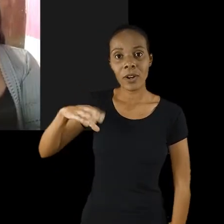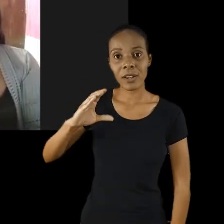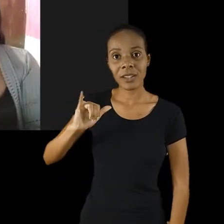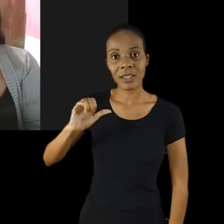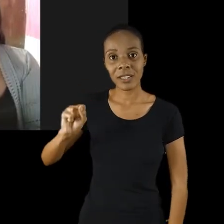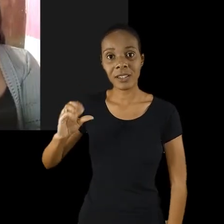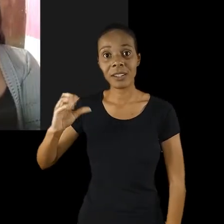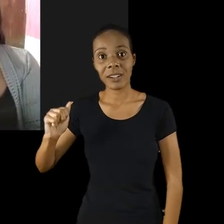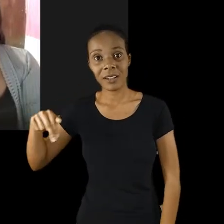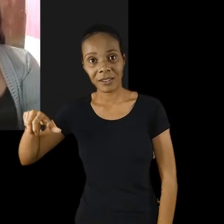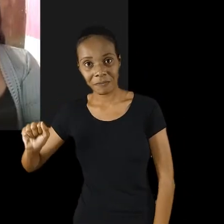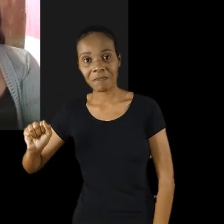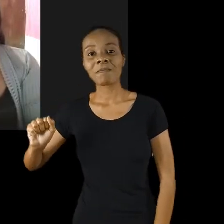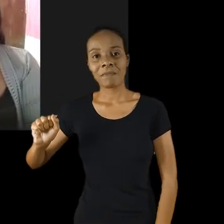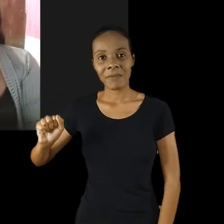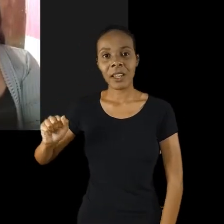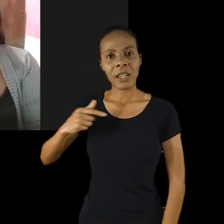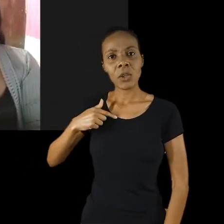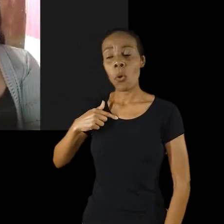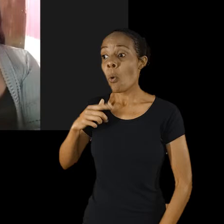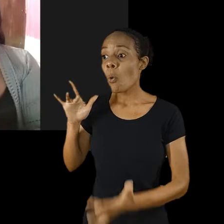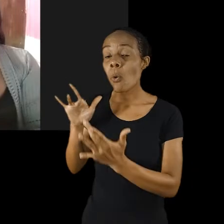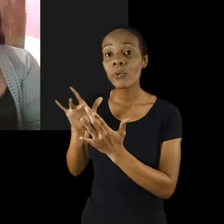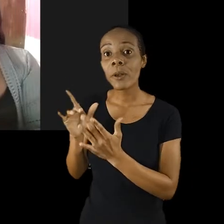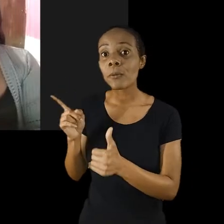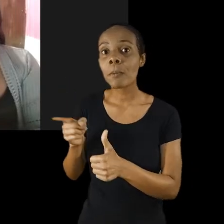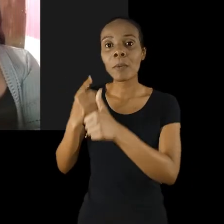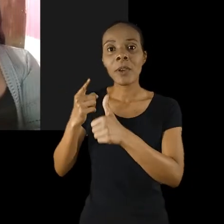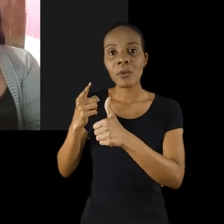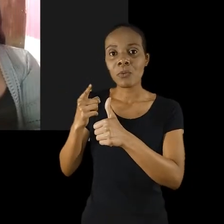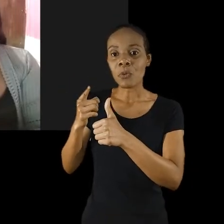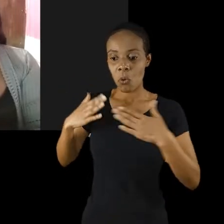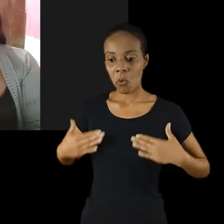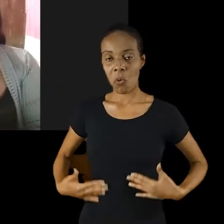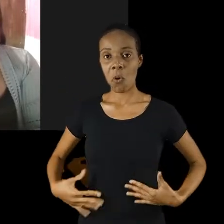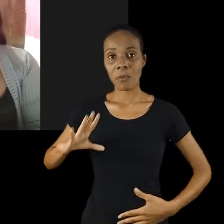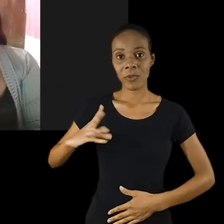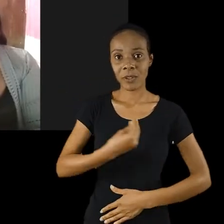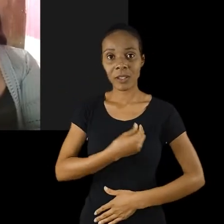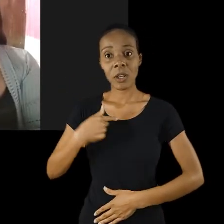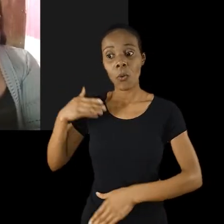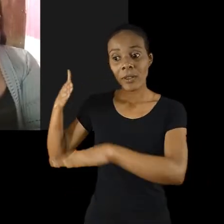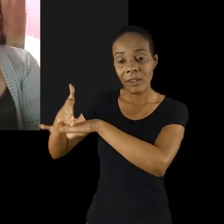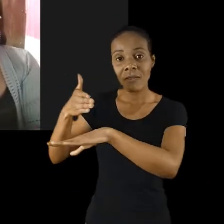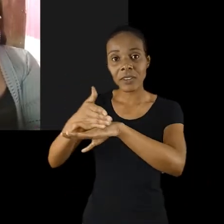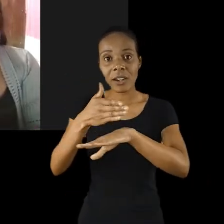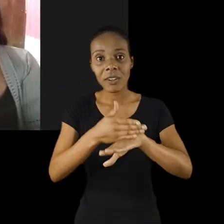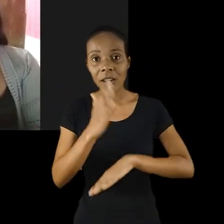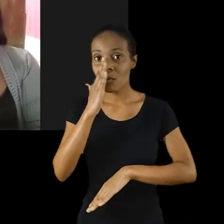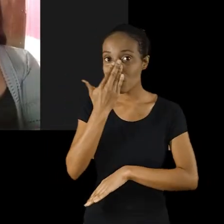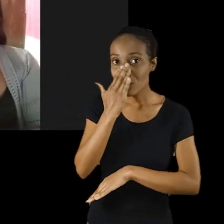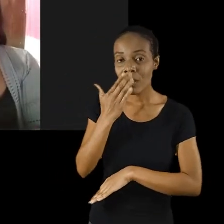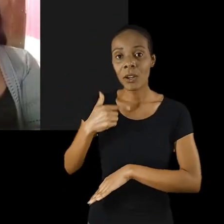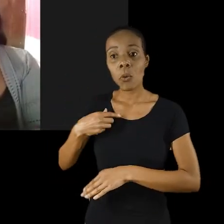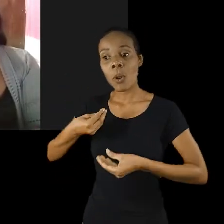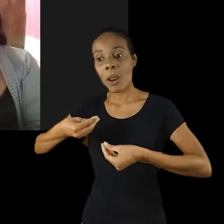foi com as gatas na rua. Foi entrando dentro dos puteiros, com as profissionais do sexo. Eu levava camisinha para elas,